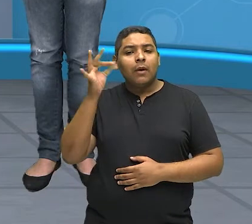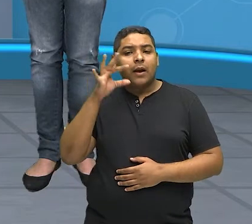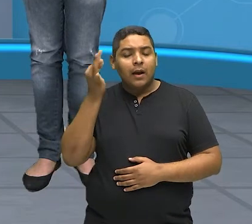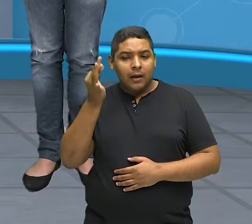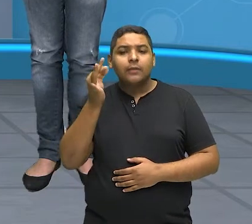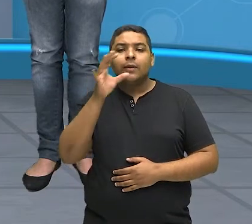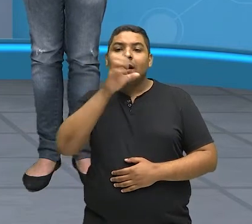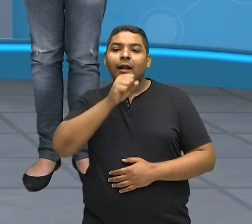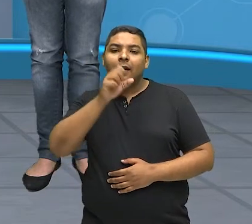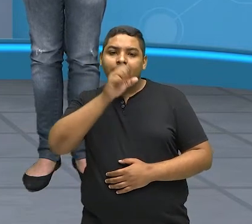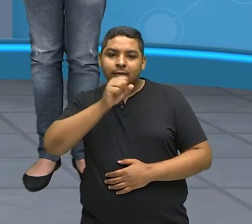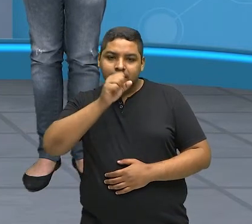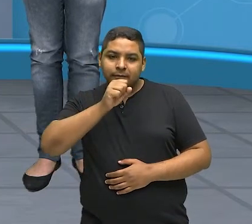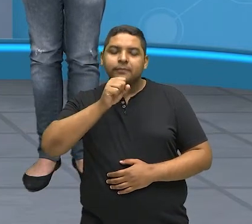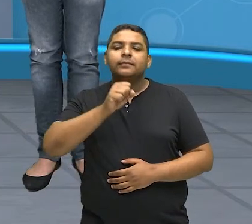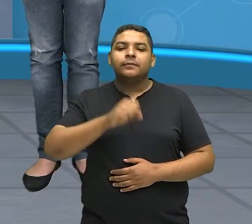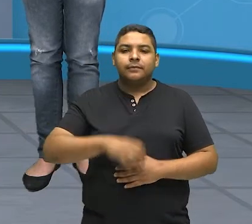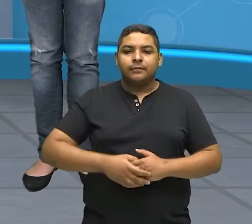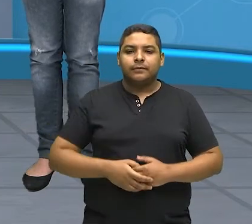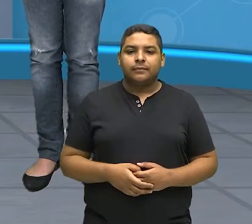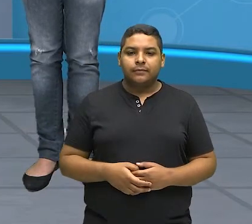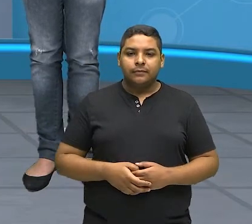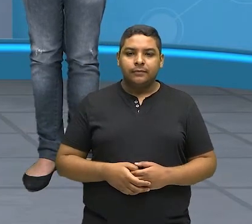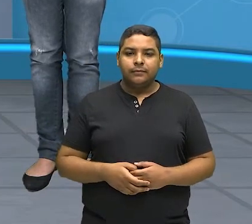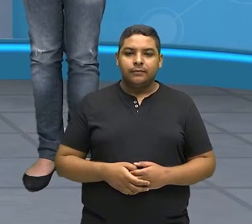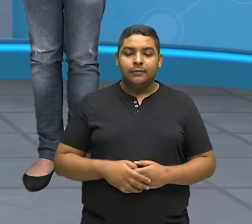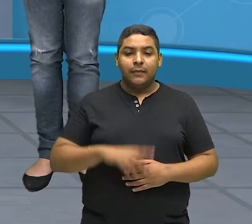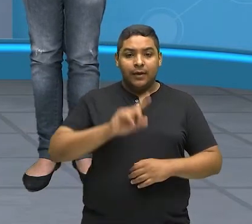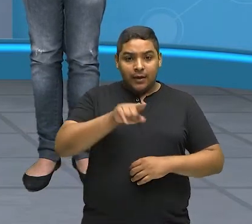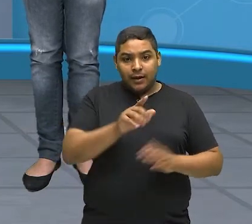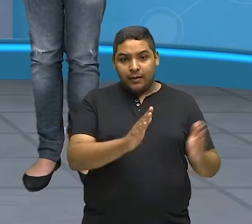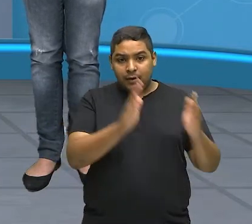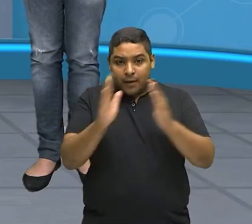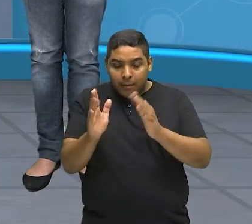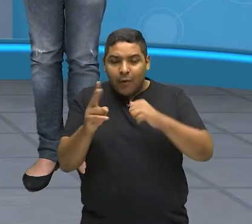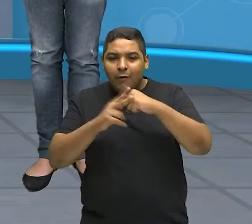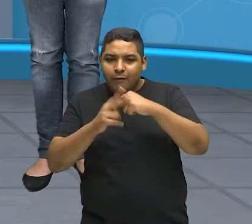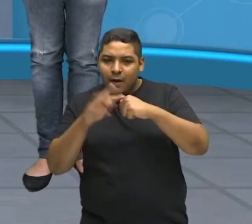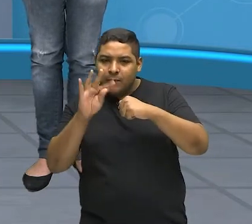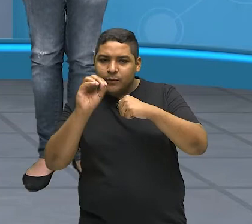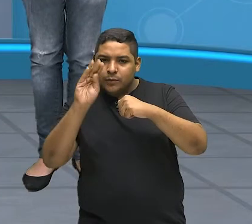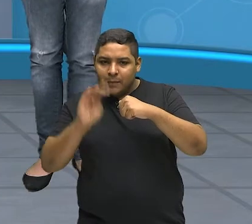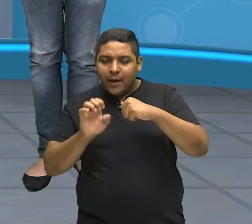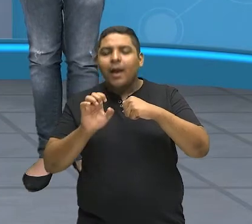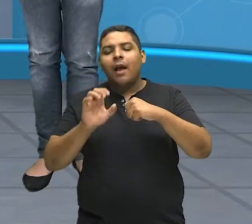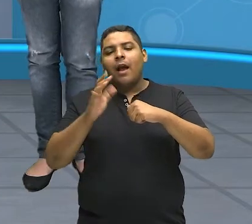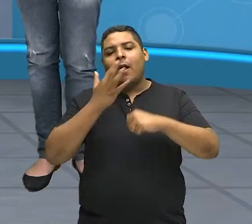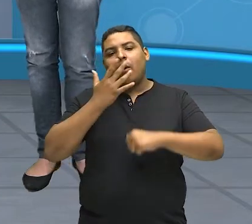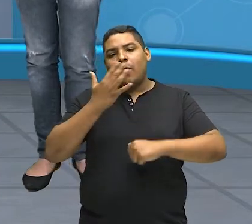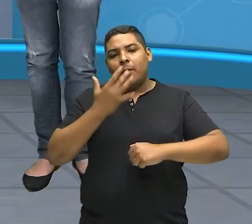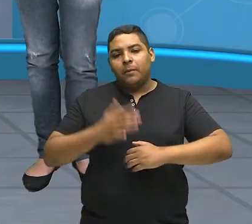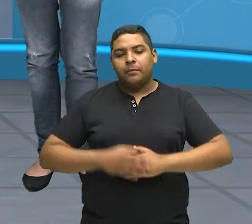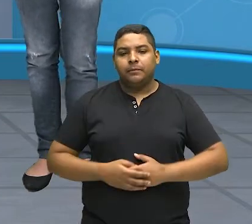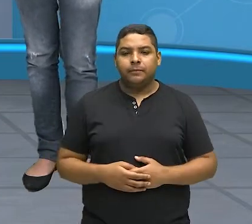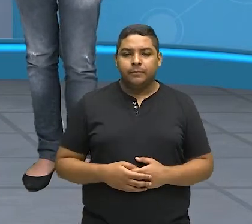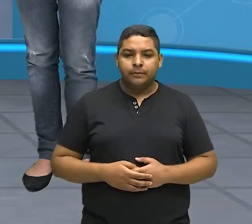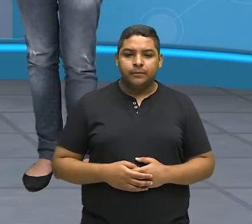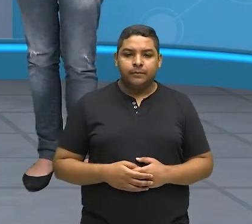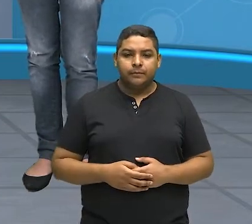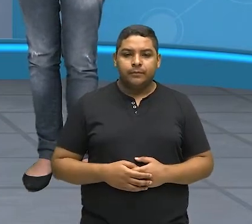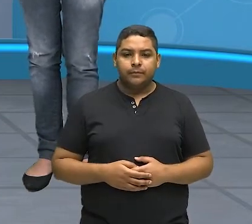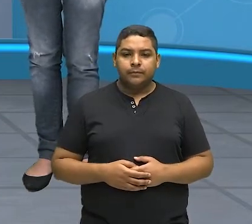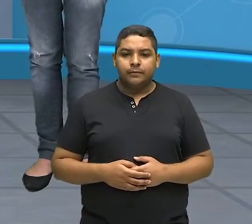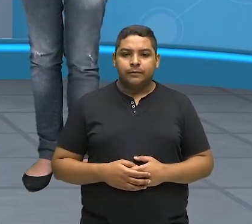laranja. Novamente, ó, depois do verbo to be, vem a cor. My cat is orange. That dog